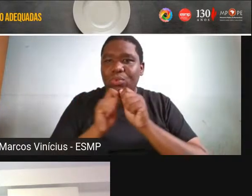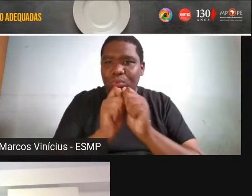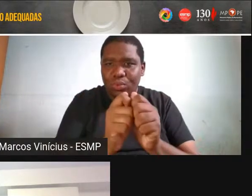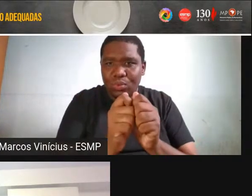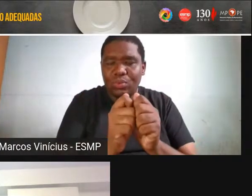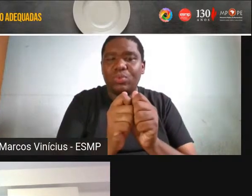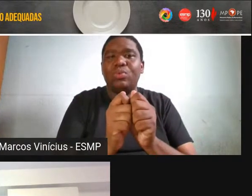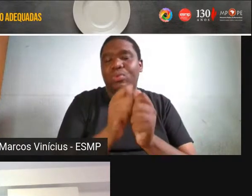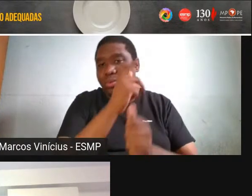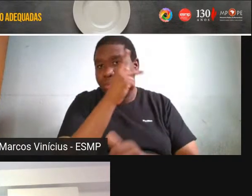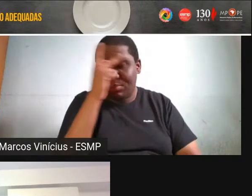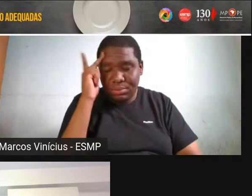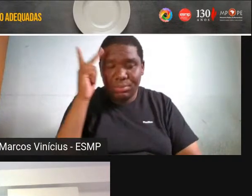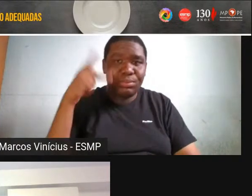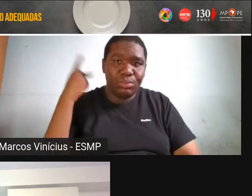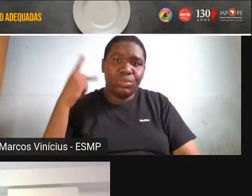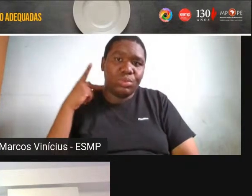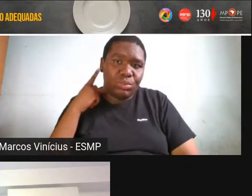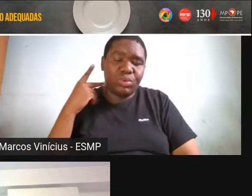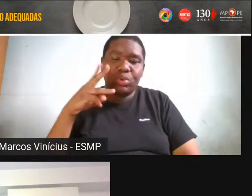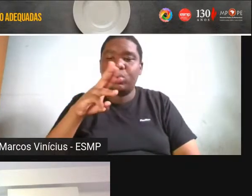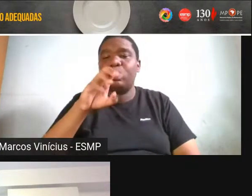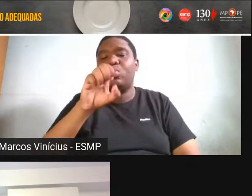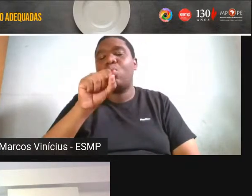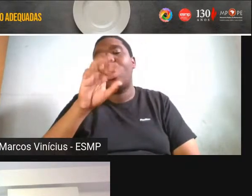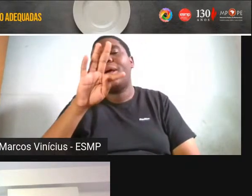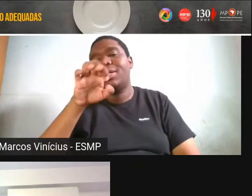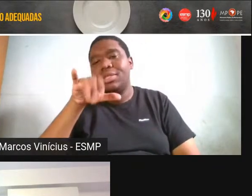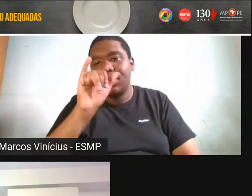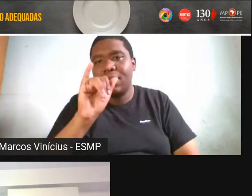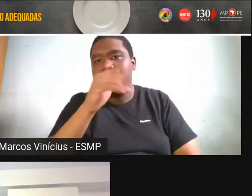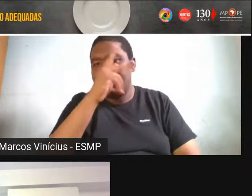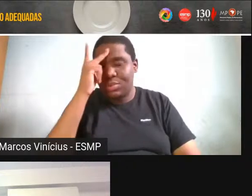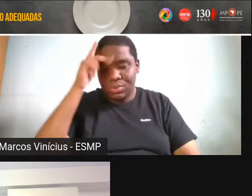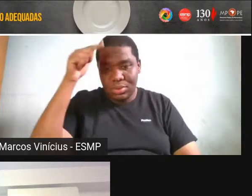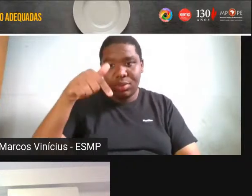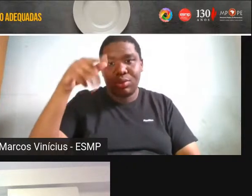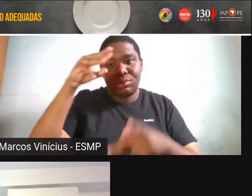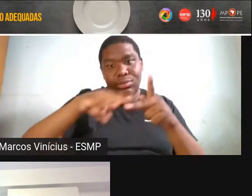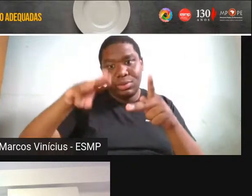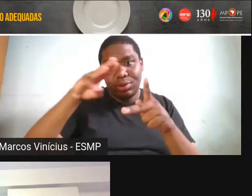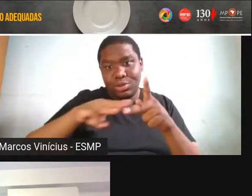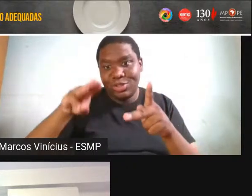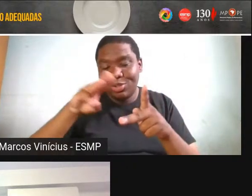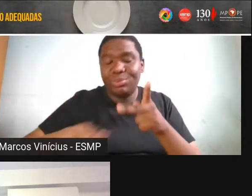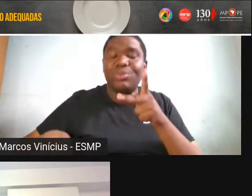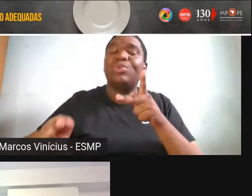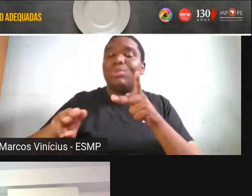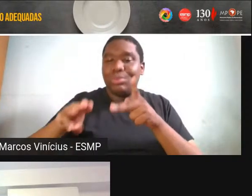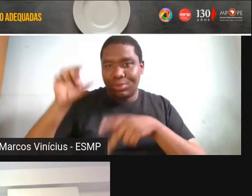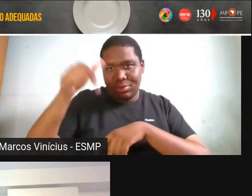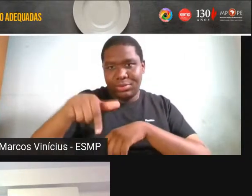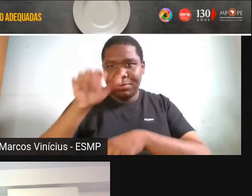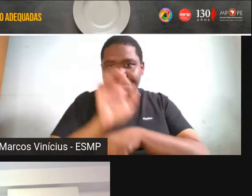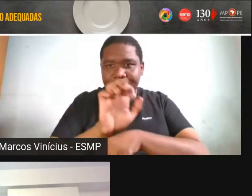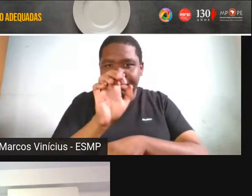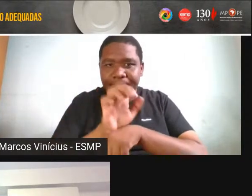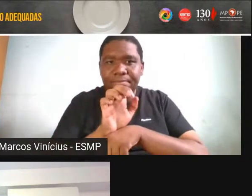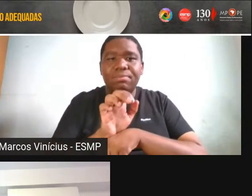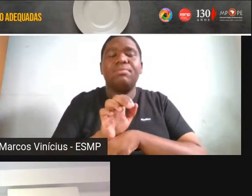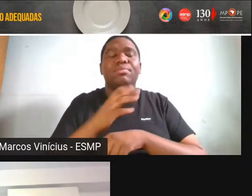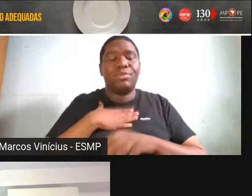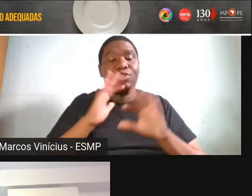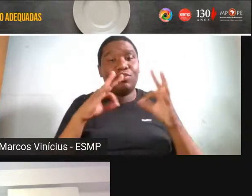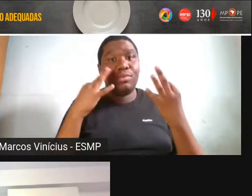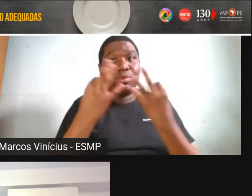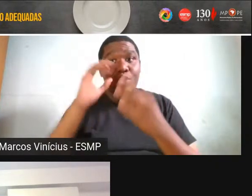os companheiros e companheiras do Ministério Público Estadual. Eu tenho muito orgulho de ter origens em Olinda, minha família é de Olinda,